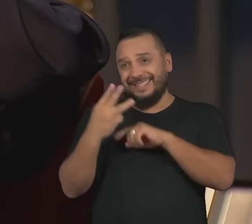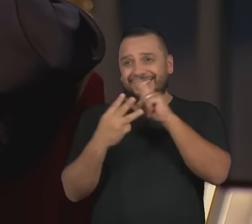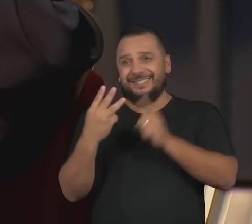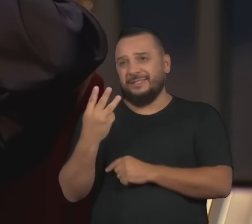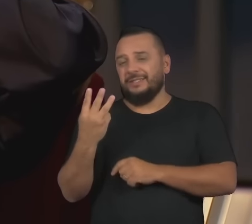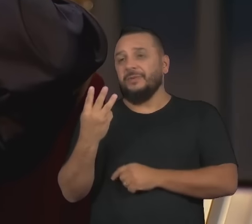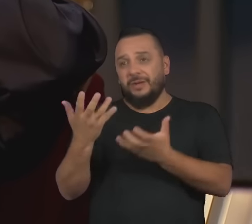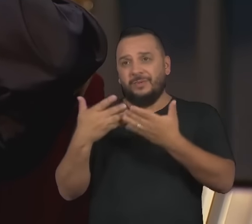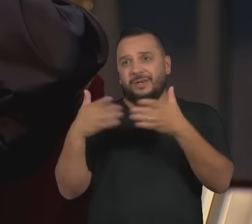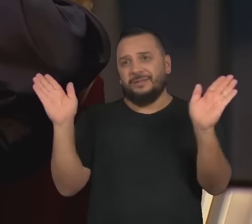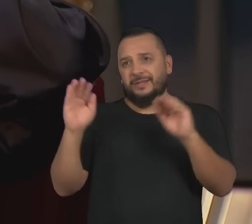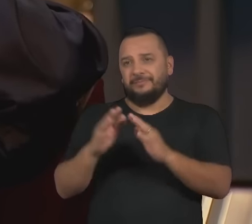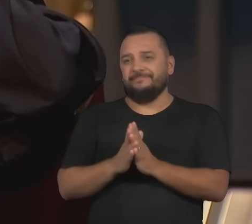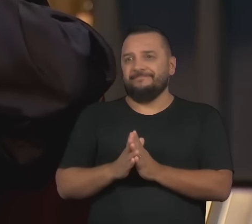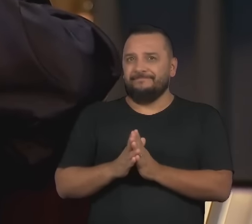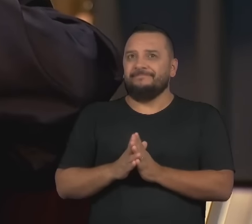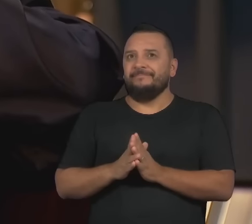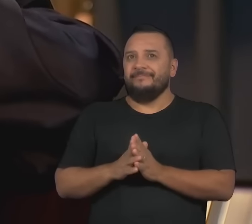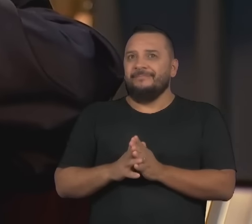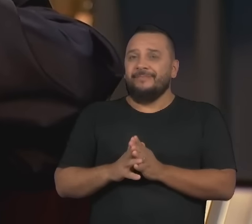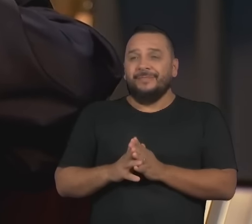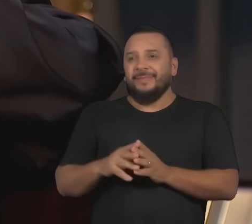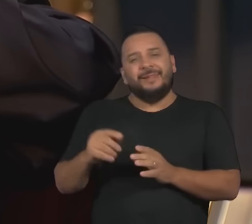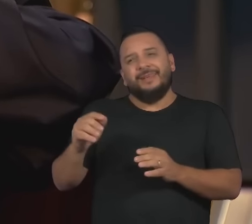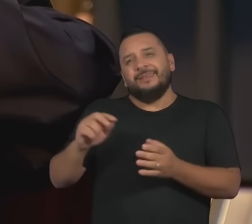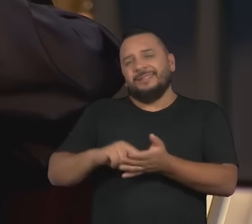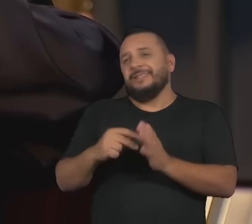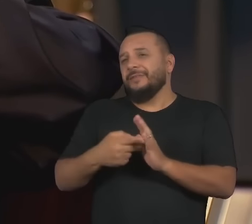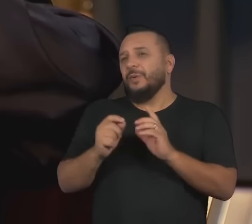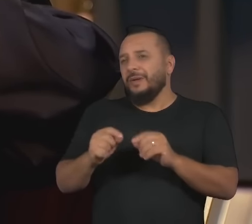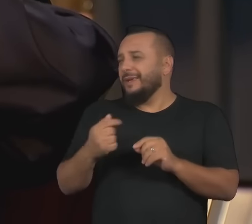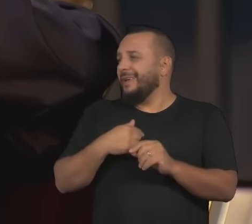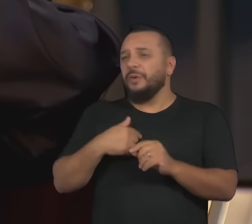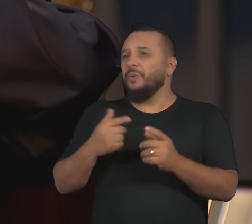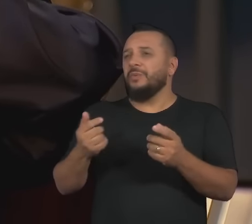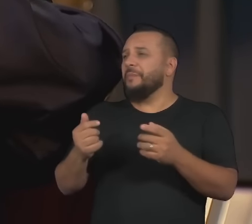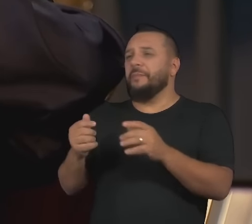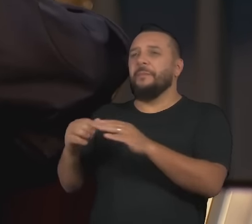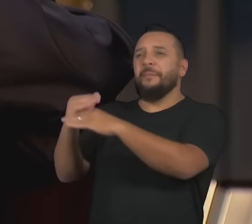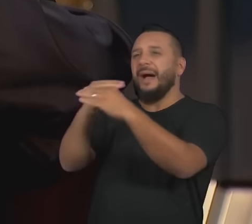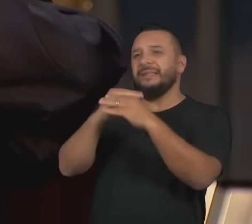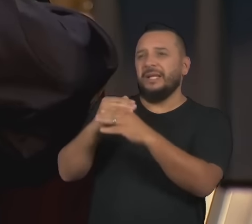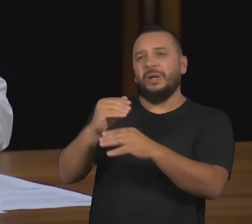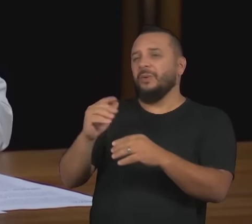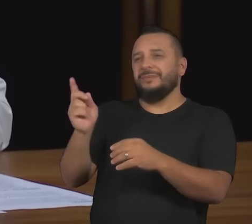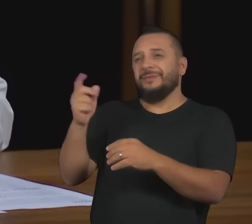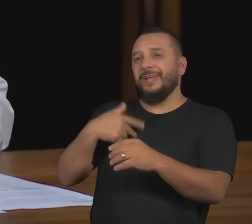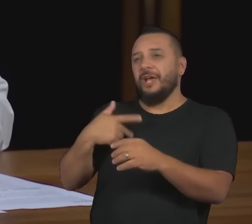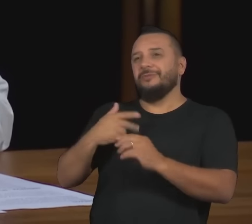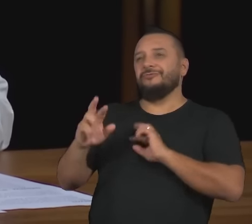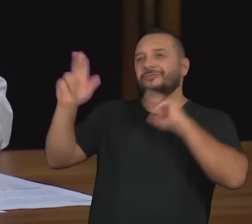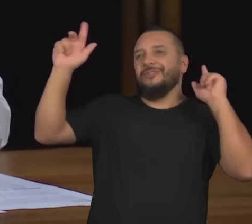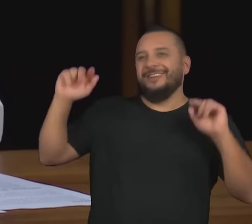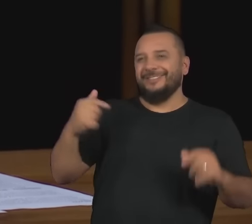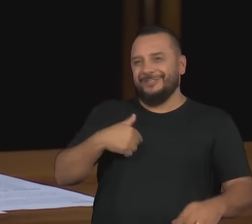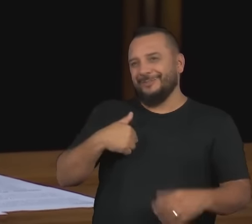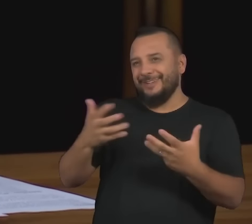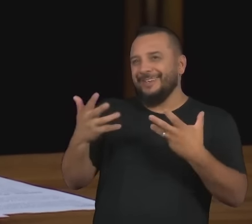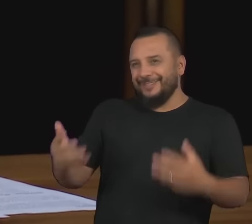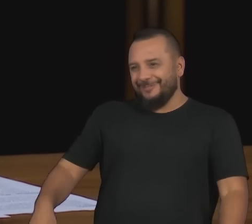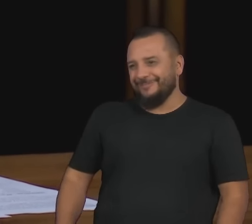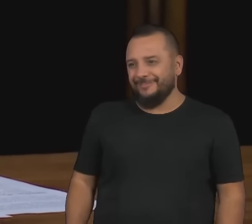sabe? Essa questão da contradição é outra coisa fundamental no meu trabalho, sabe, cara? Mas o que você tem a dizer